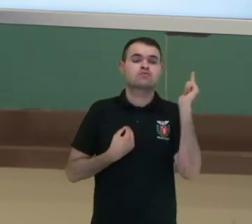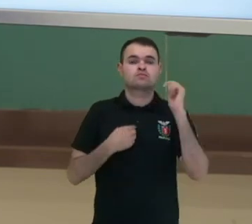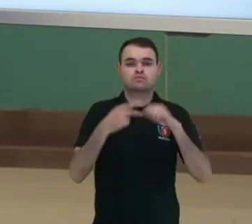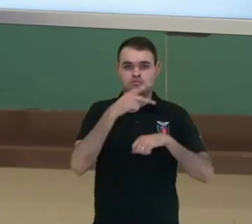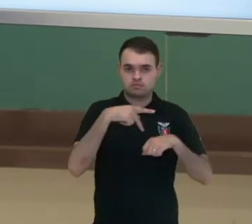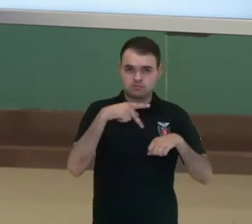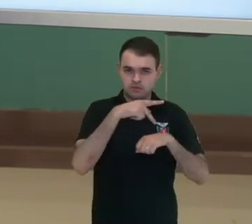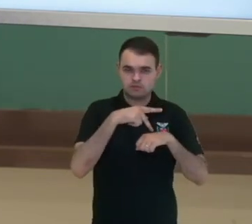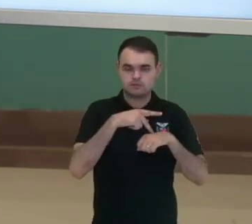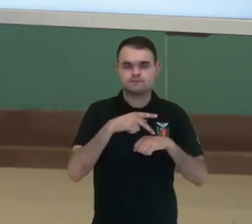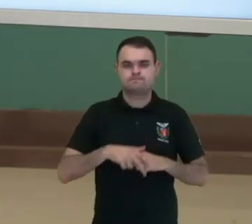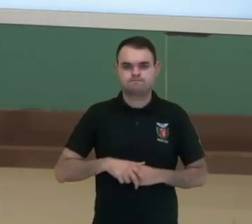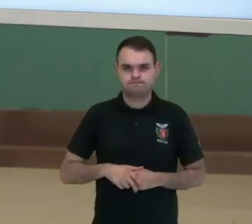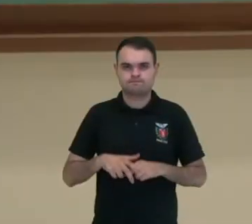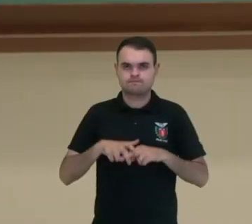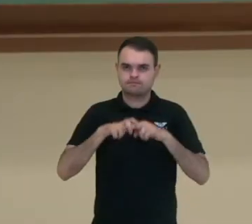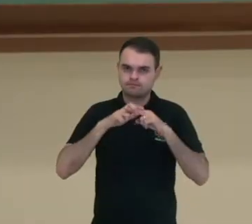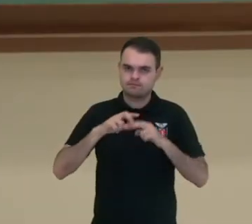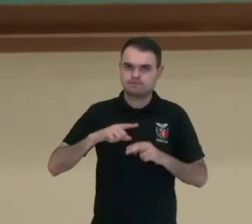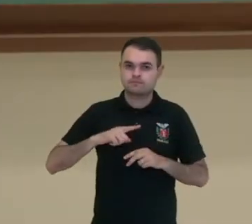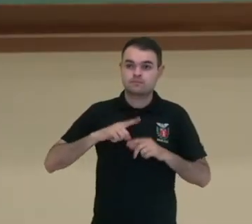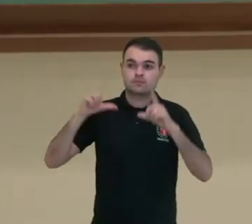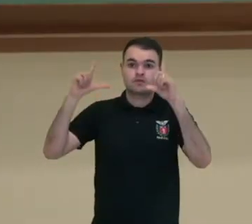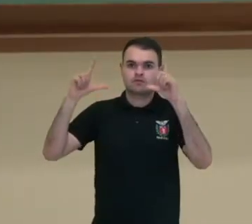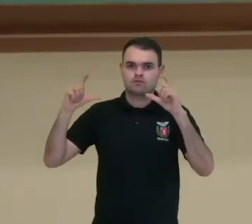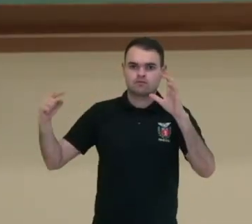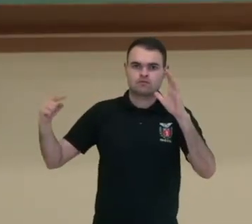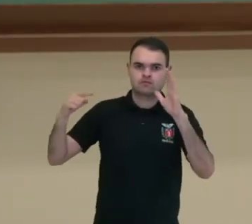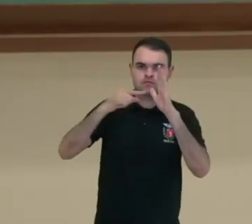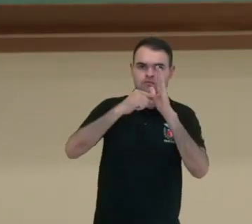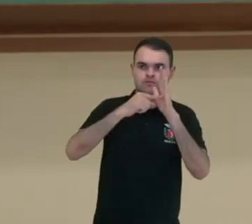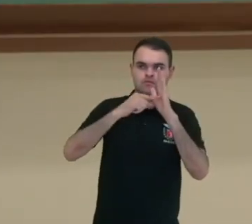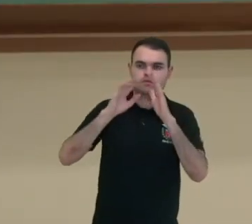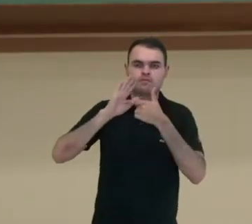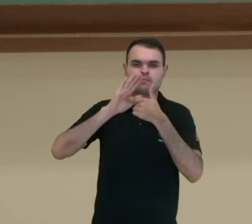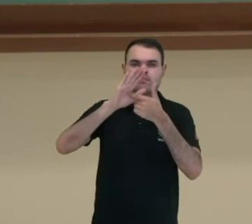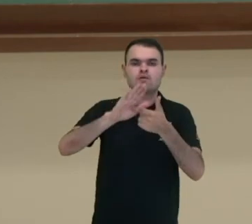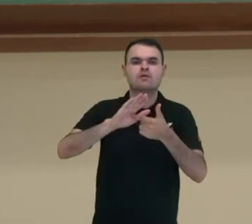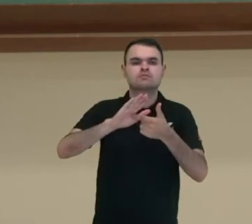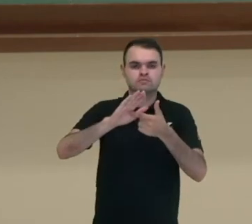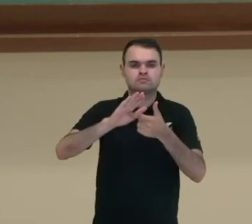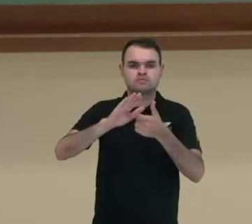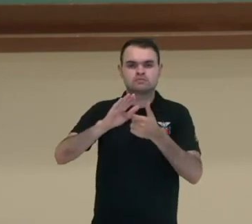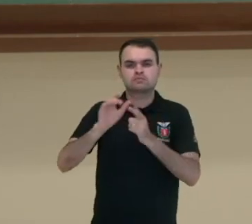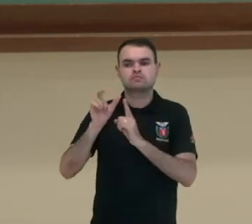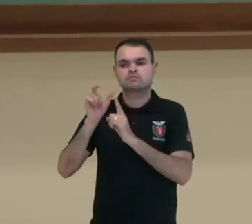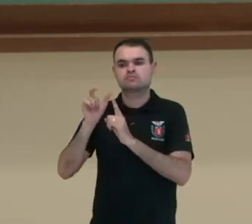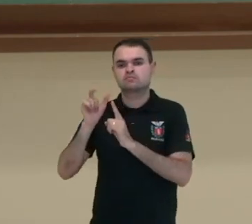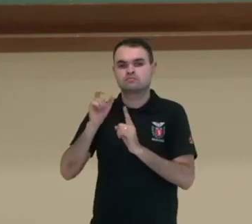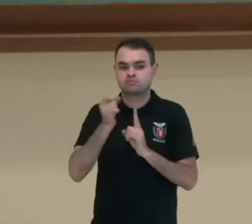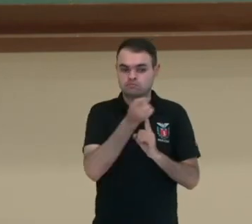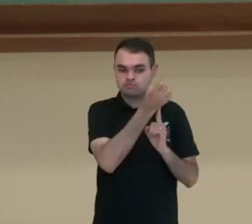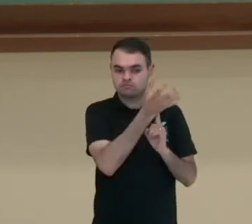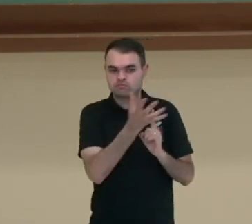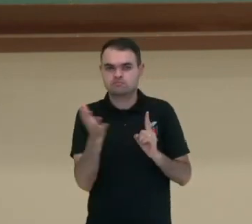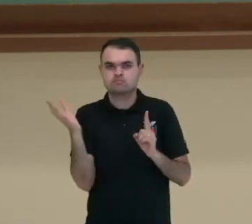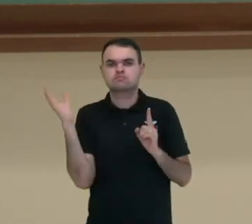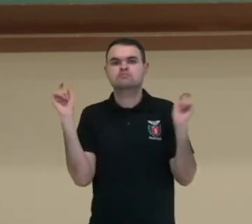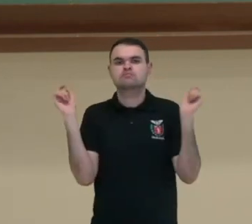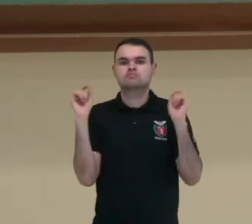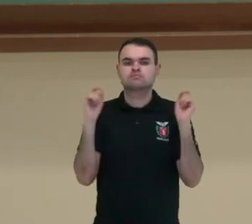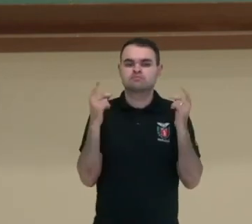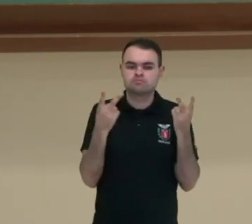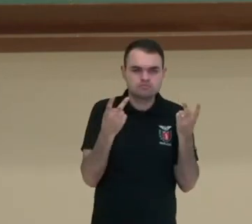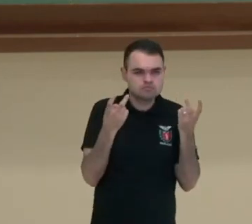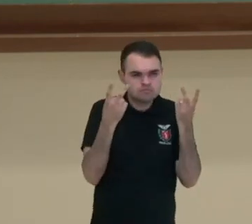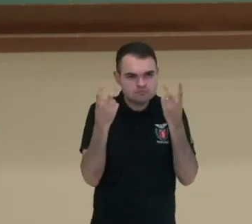Então existe aí uma fotodenúncia que traz os elementos da linguagem não verbal, na medida em que a gente pode explorar